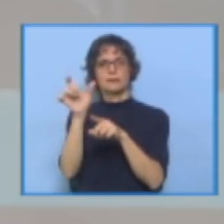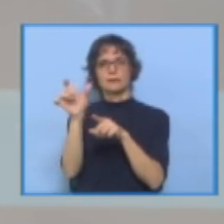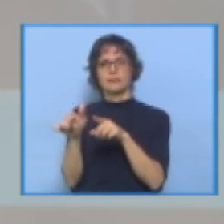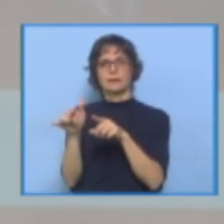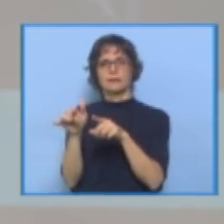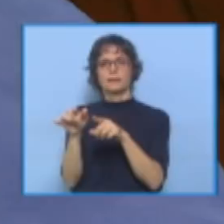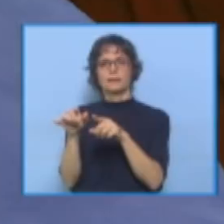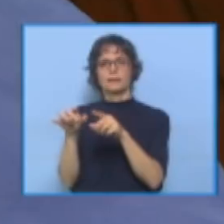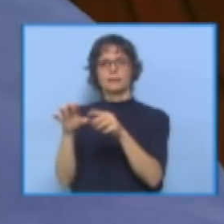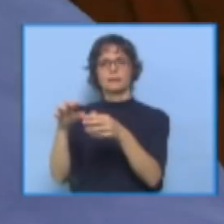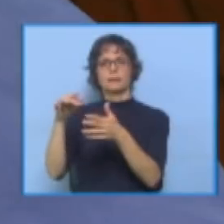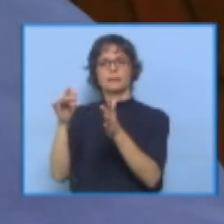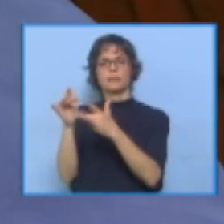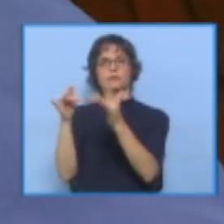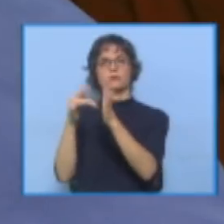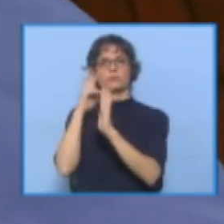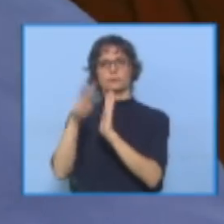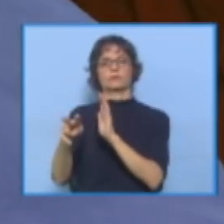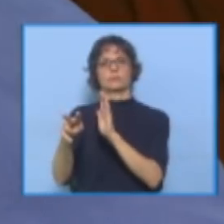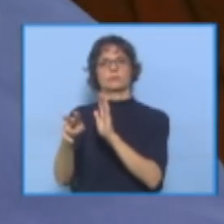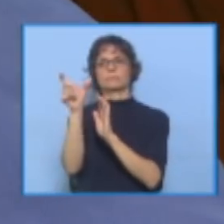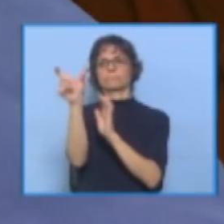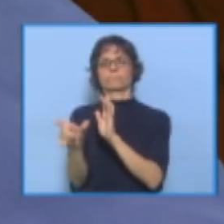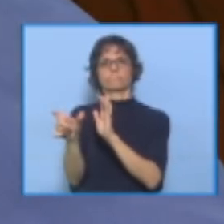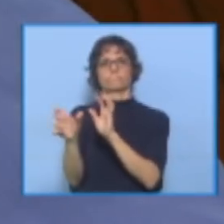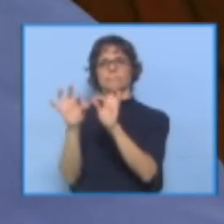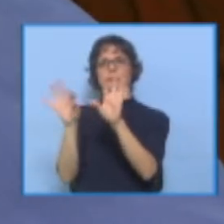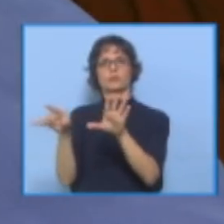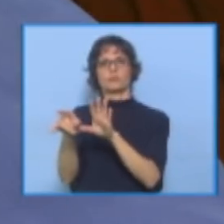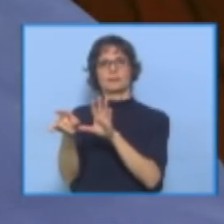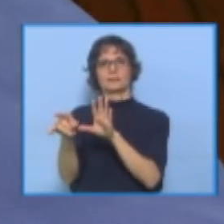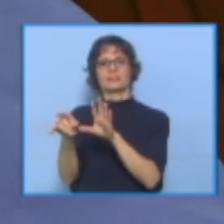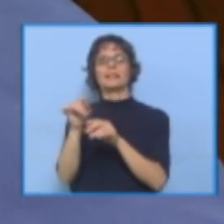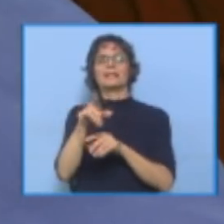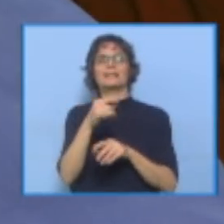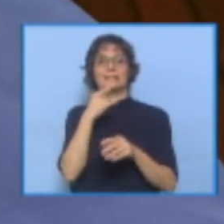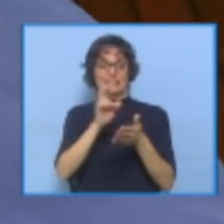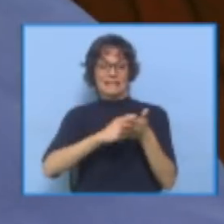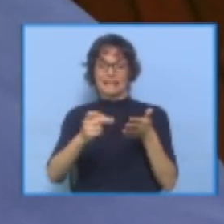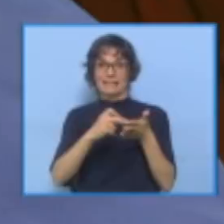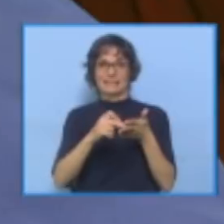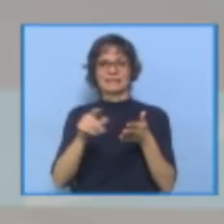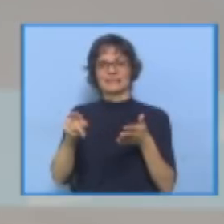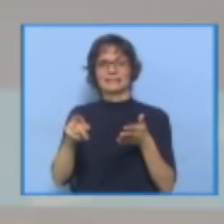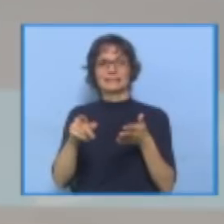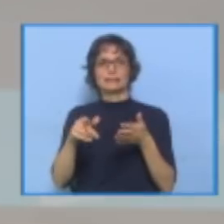na vida. É assim que ele olha para ela, chama-lhe, em algumas cartas, a sua pequena hostiazinha branca,